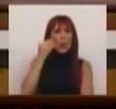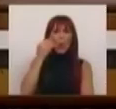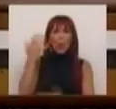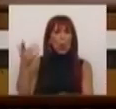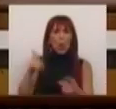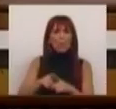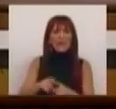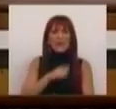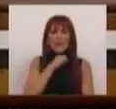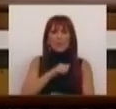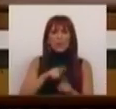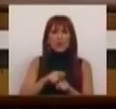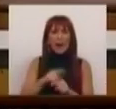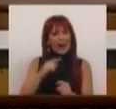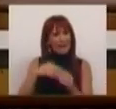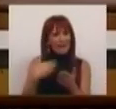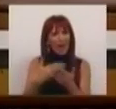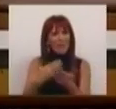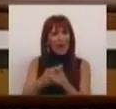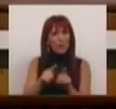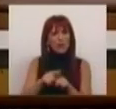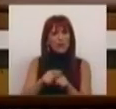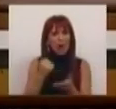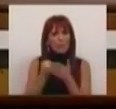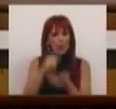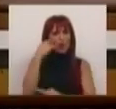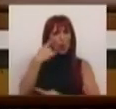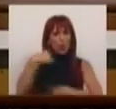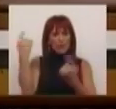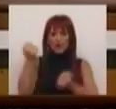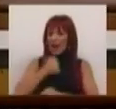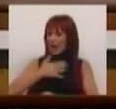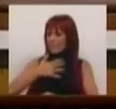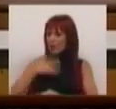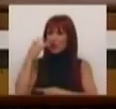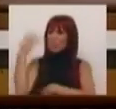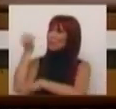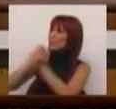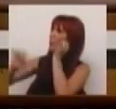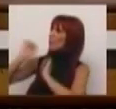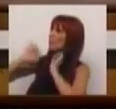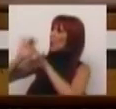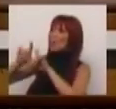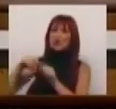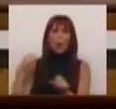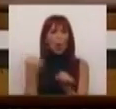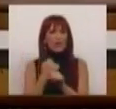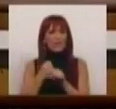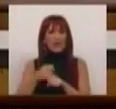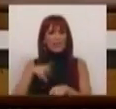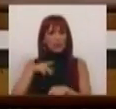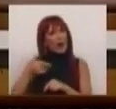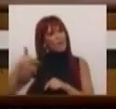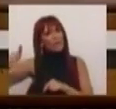mecanismos que permitam privilegiar nos apoios públicos as empresas exportadoras ou com atividade fora do